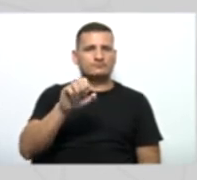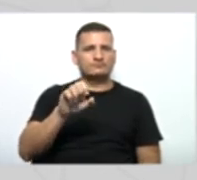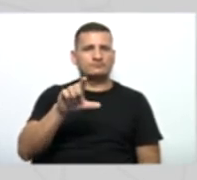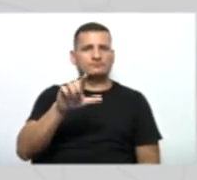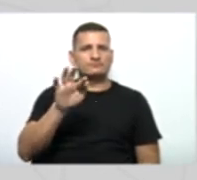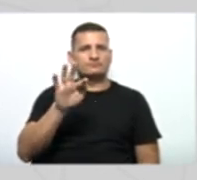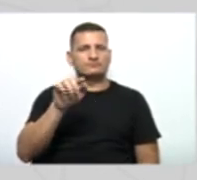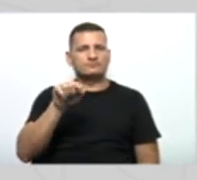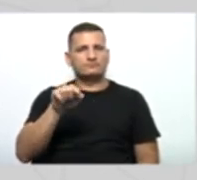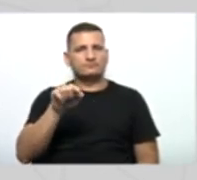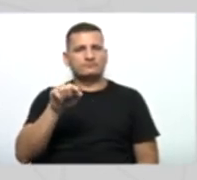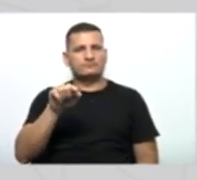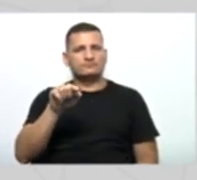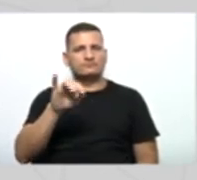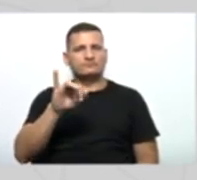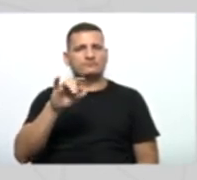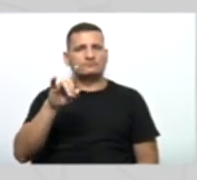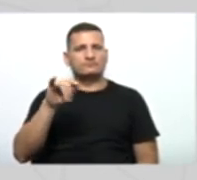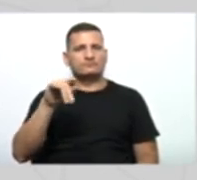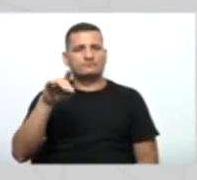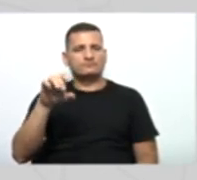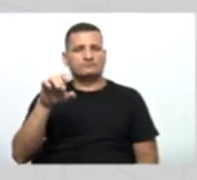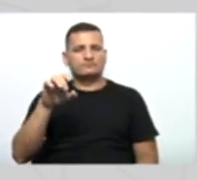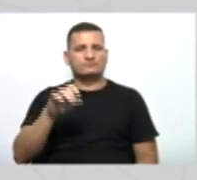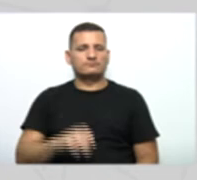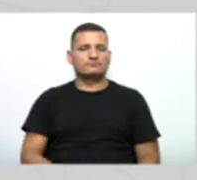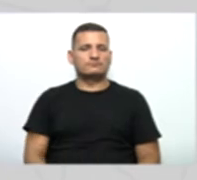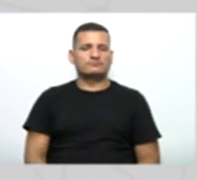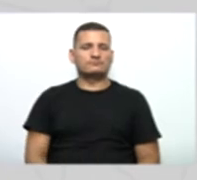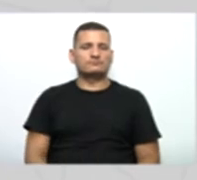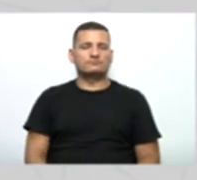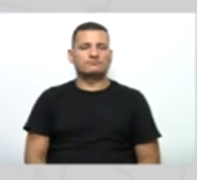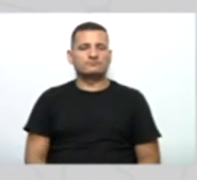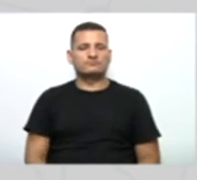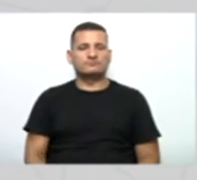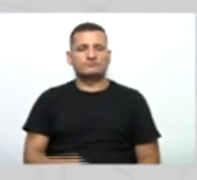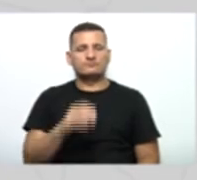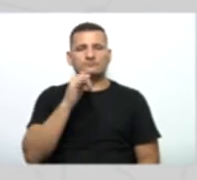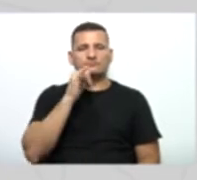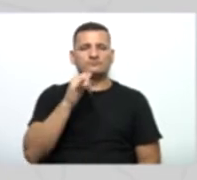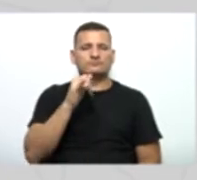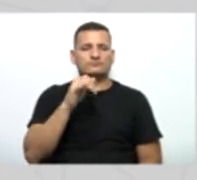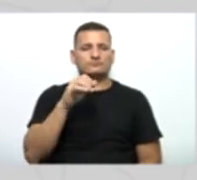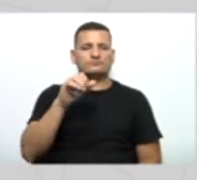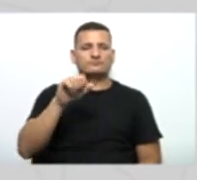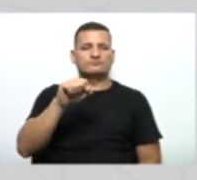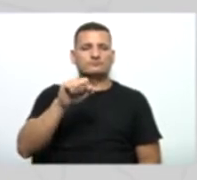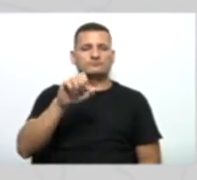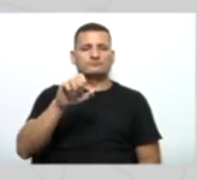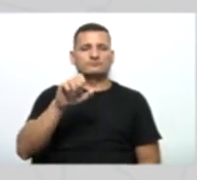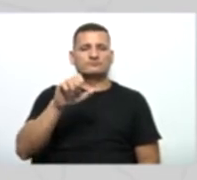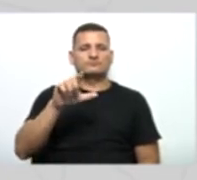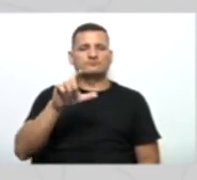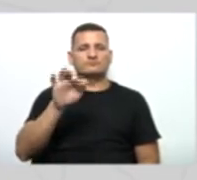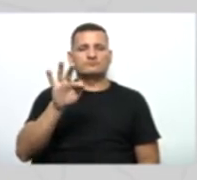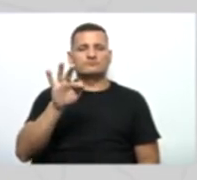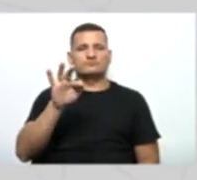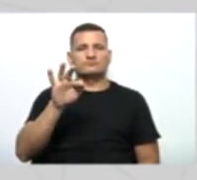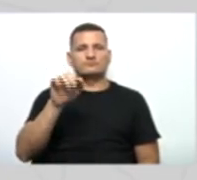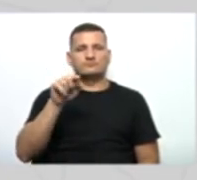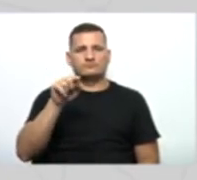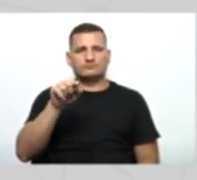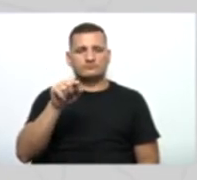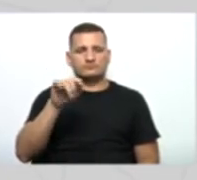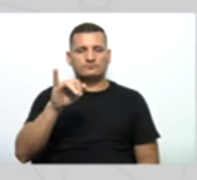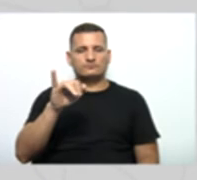underline, underline, idade. Se eu colocar aqui self.nome, vírgula, e self.idade,